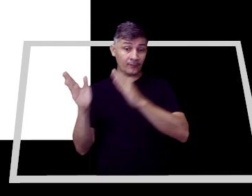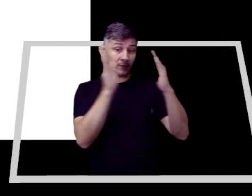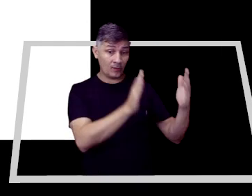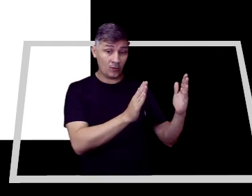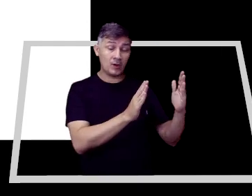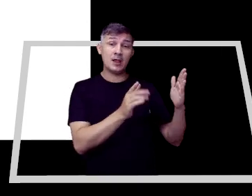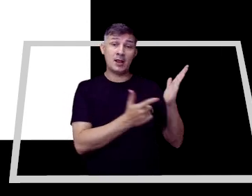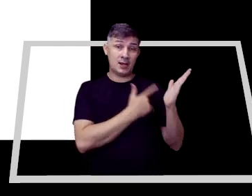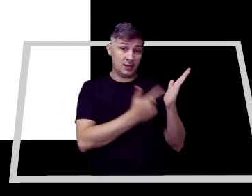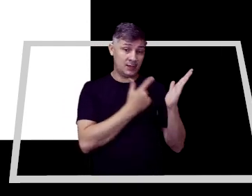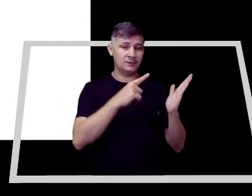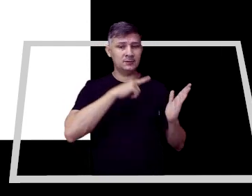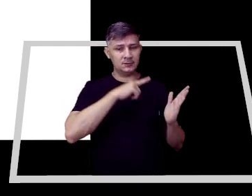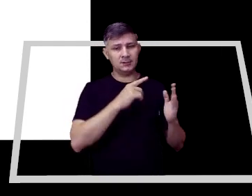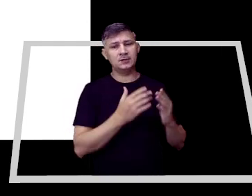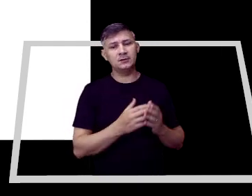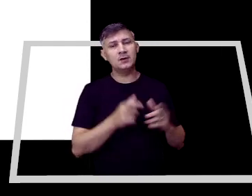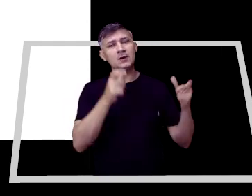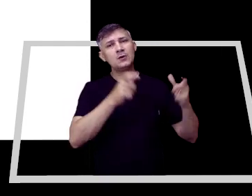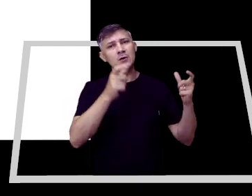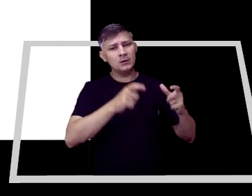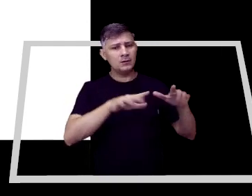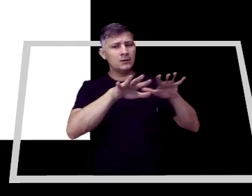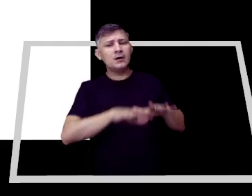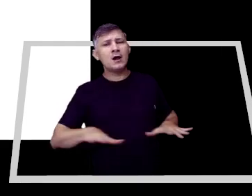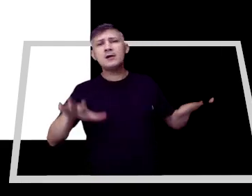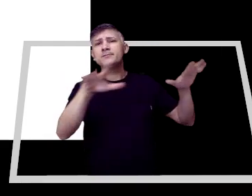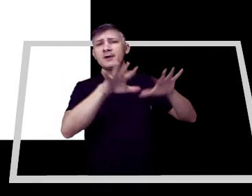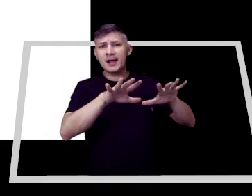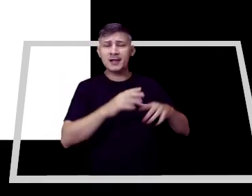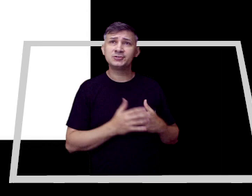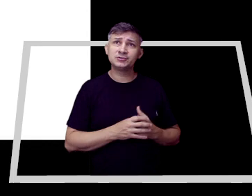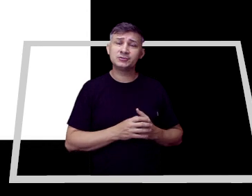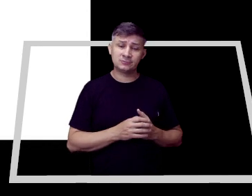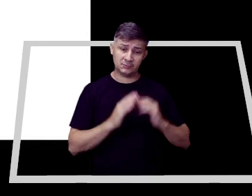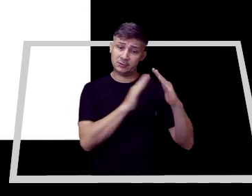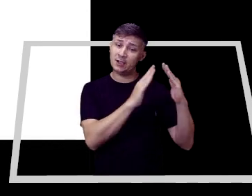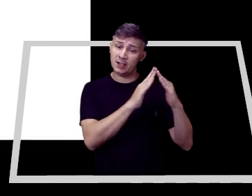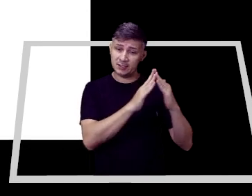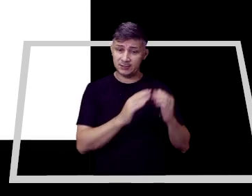a gente instalava os ambientes da casa.